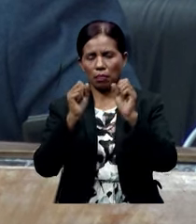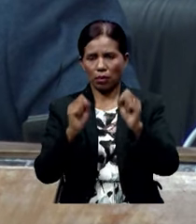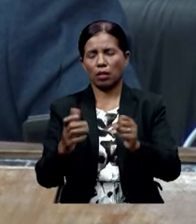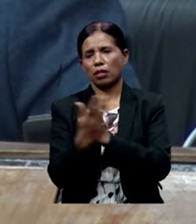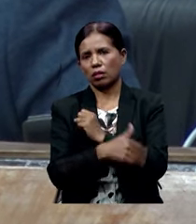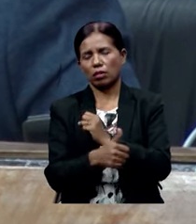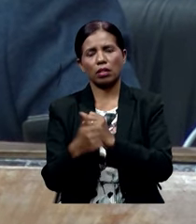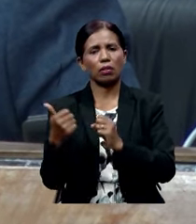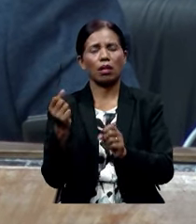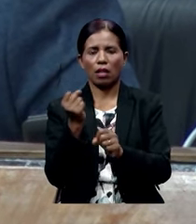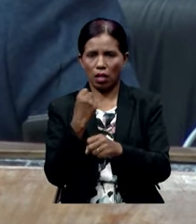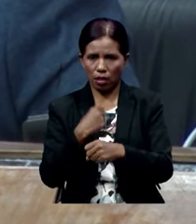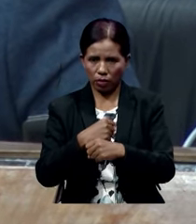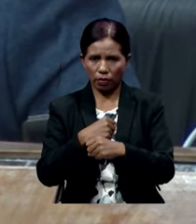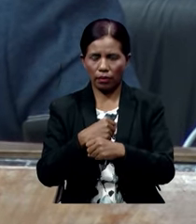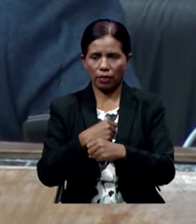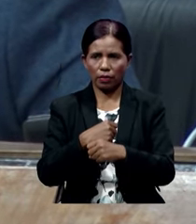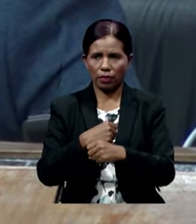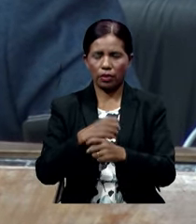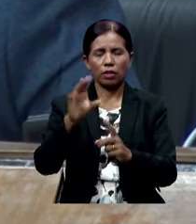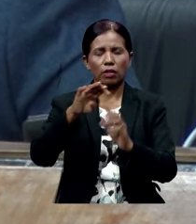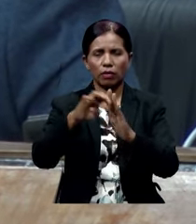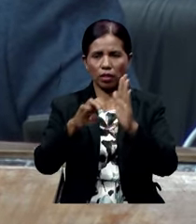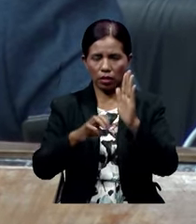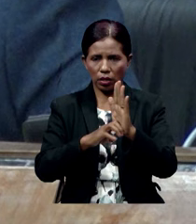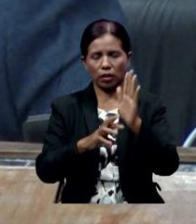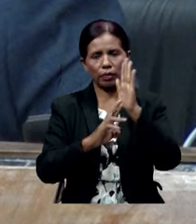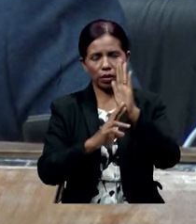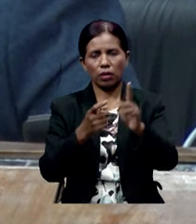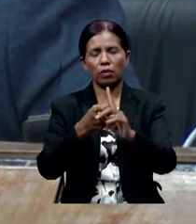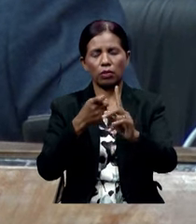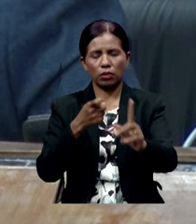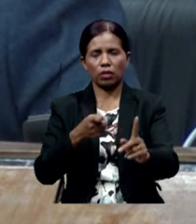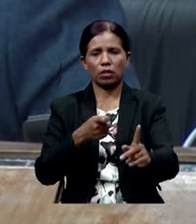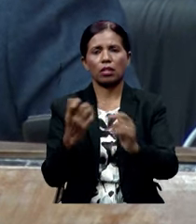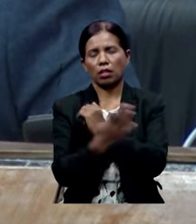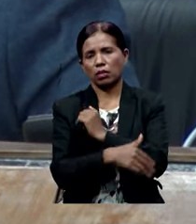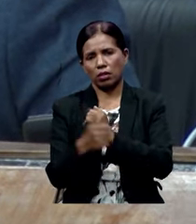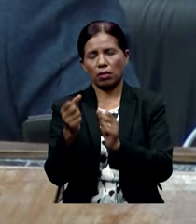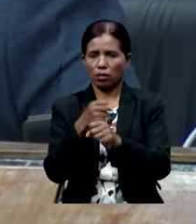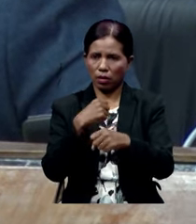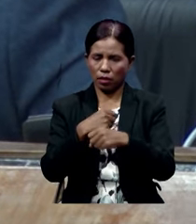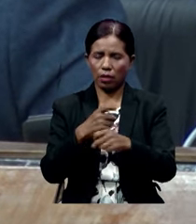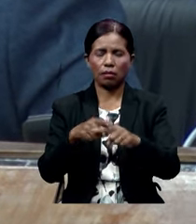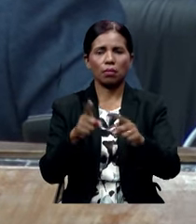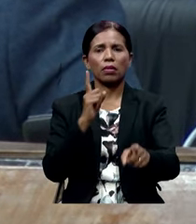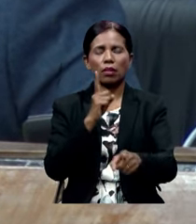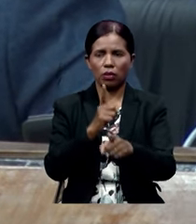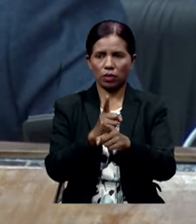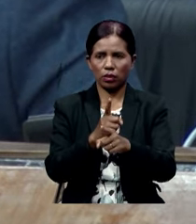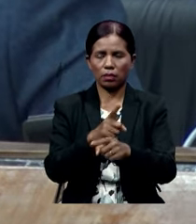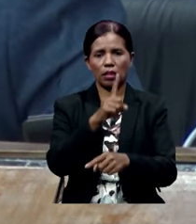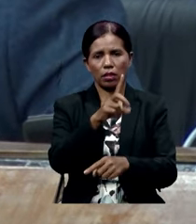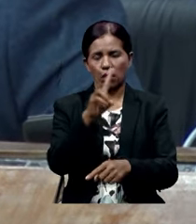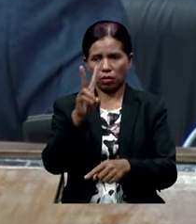cirana, ou se o Estado que é representante da missão cirana. Mas não é raro ter teves, e bela ida rua